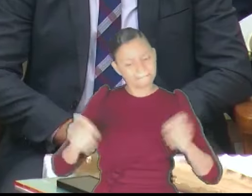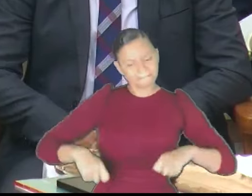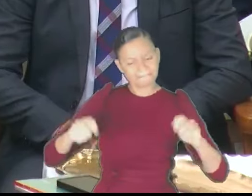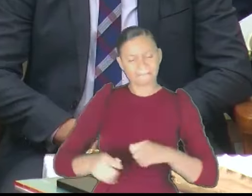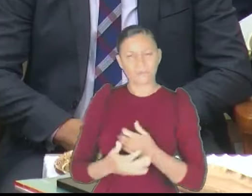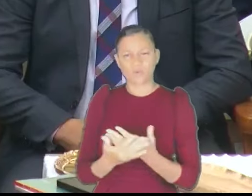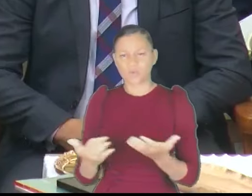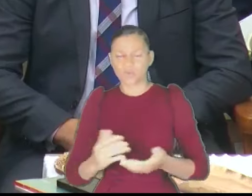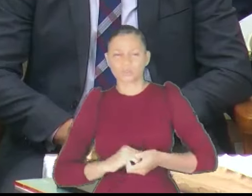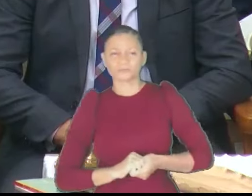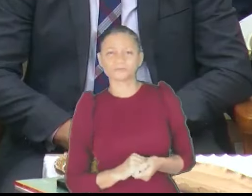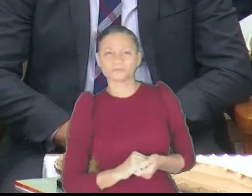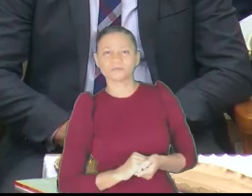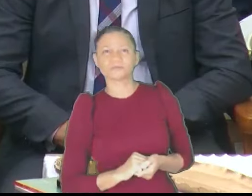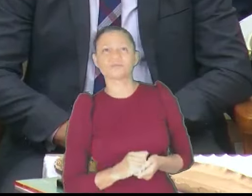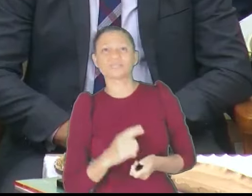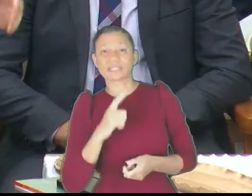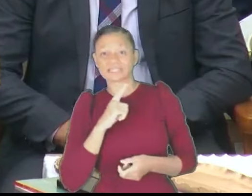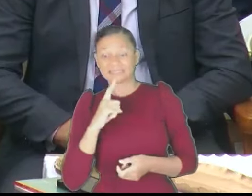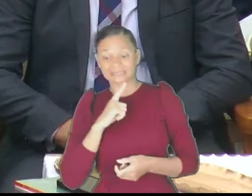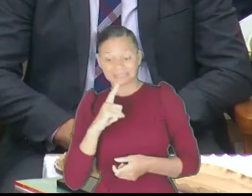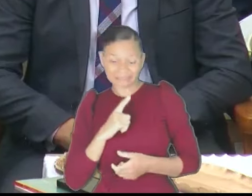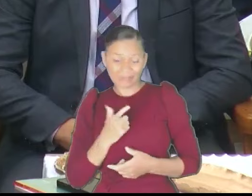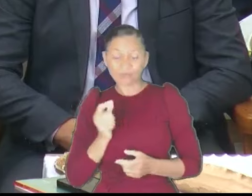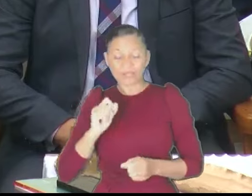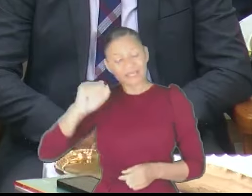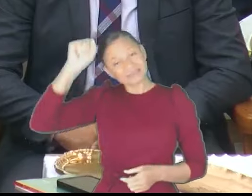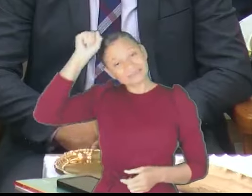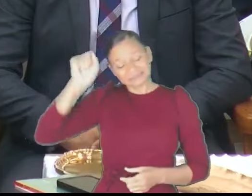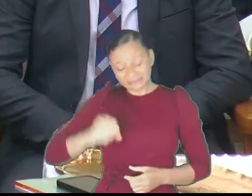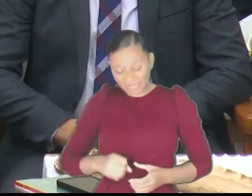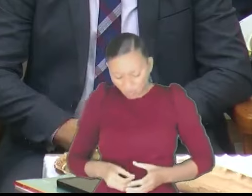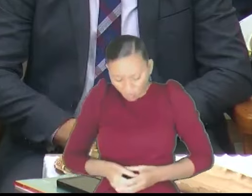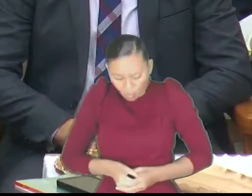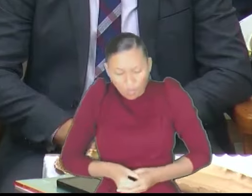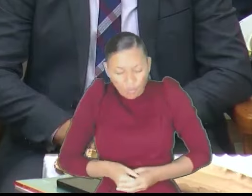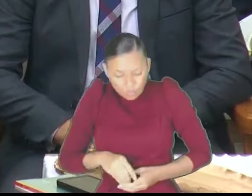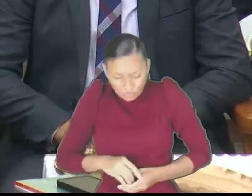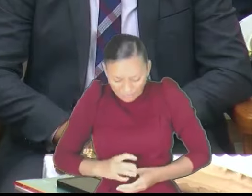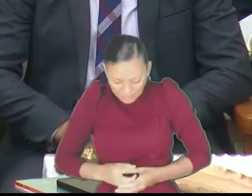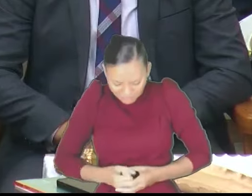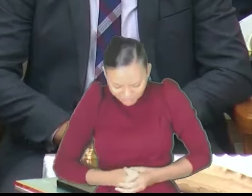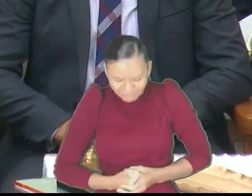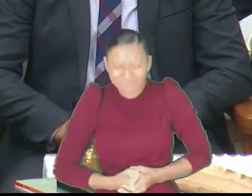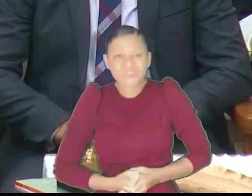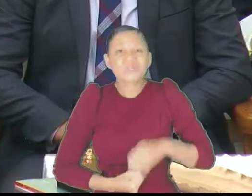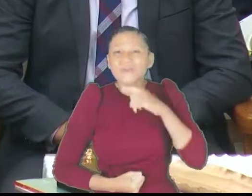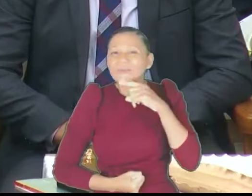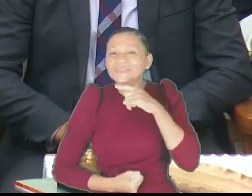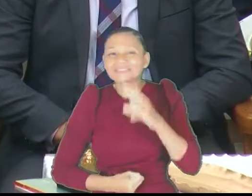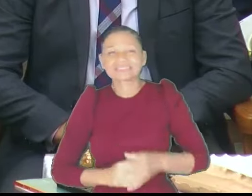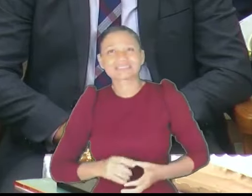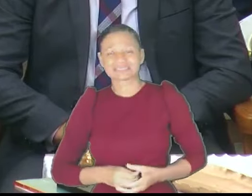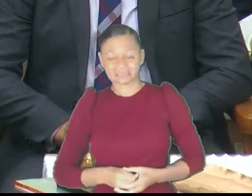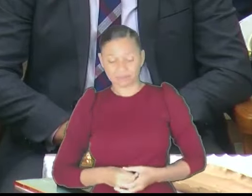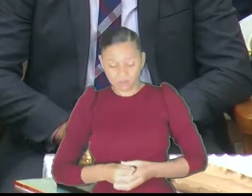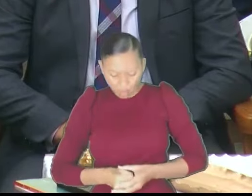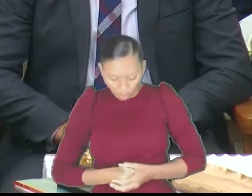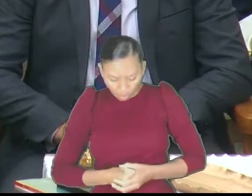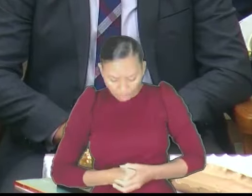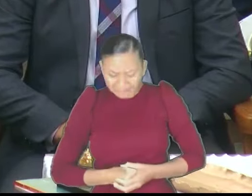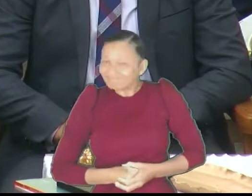cumprir. O útero de Sara já era morto, mas Deus fez esgotar qualquer chance. Além do útero ser